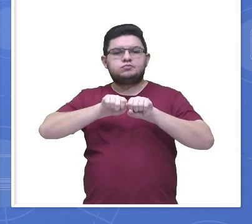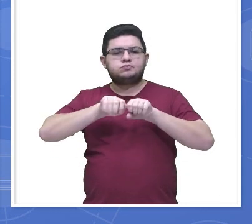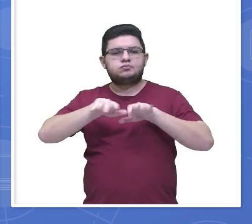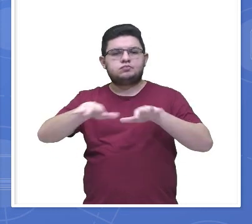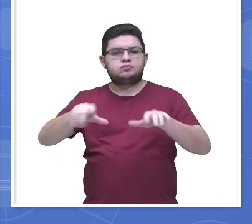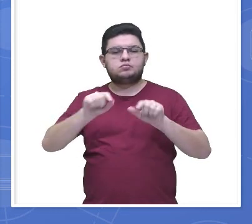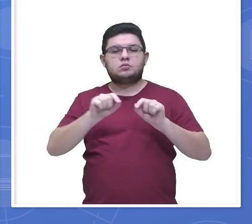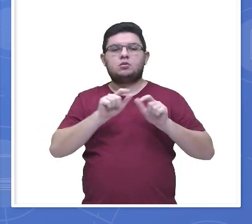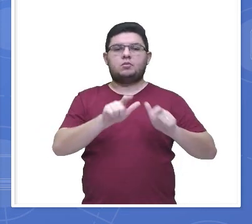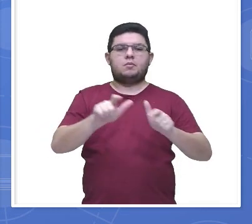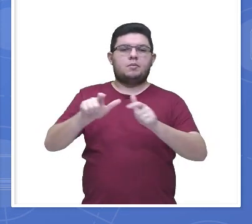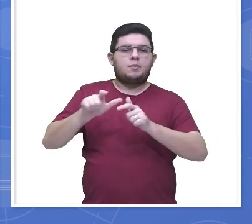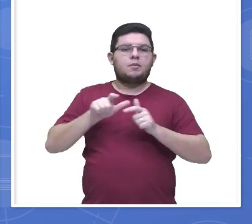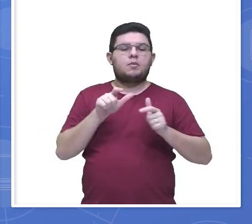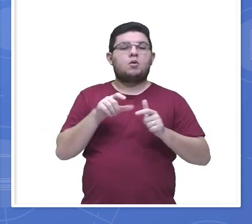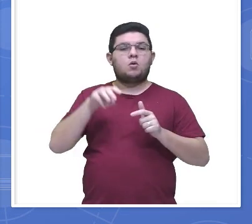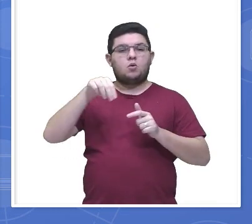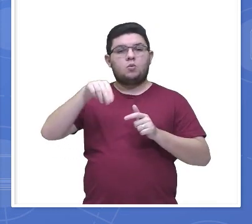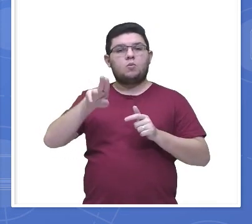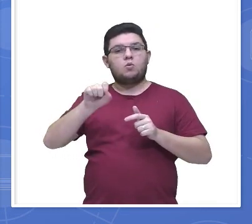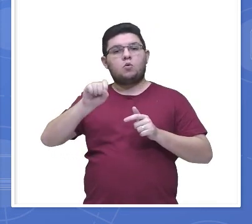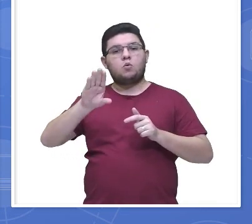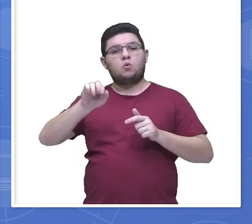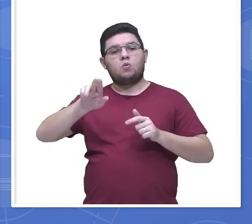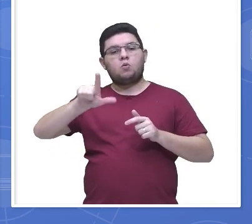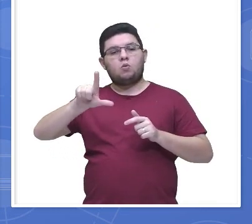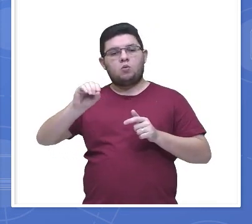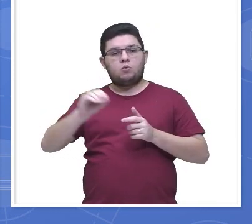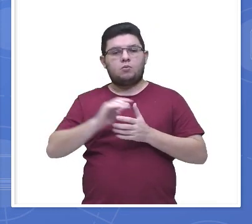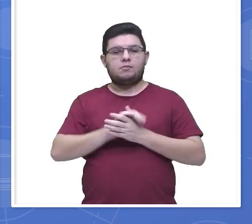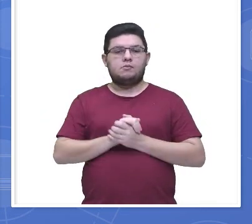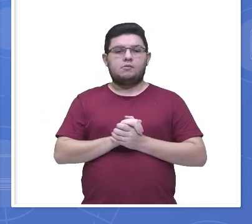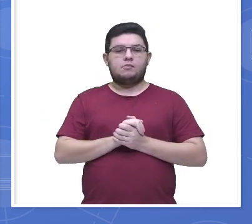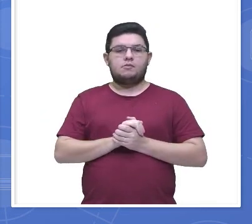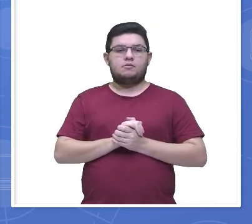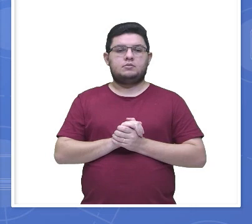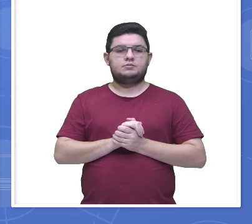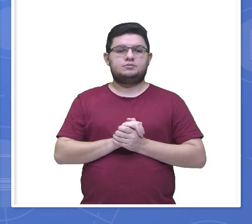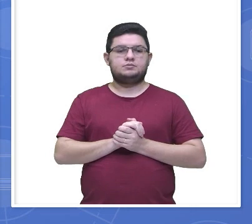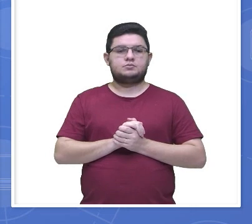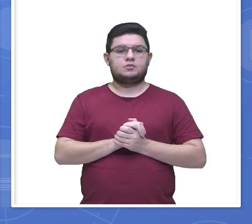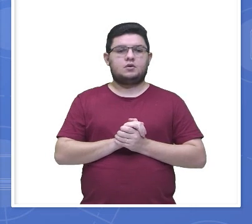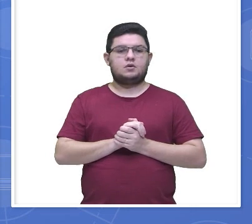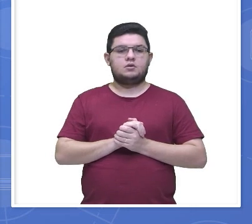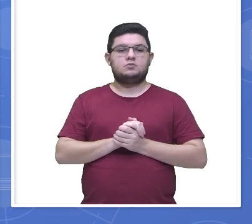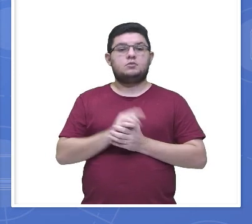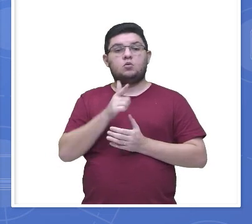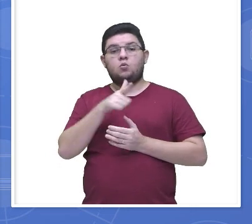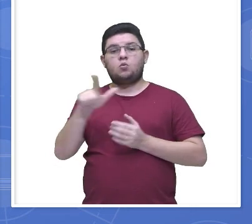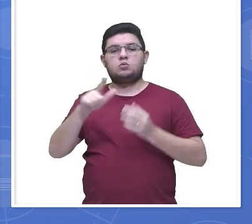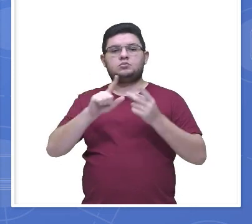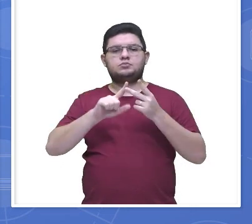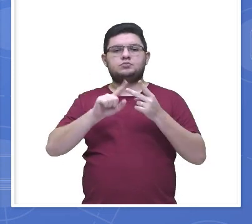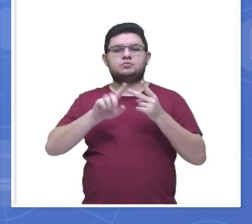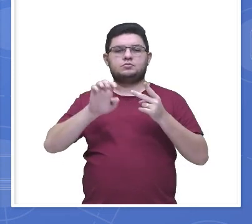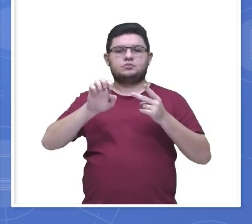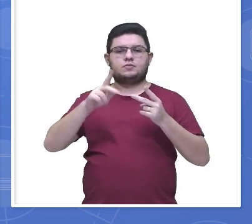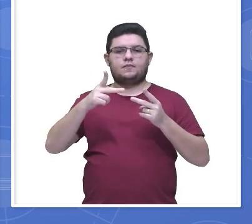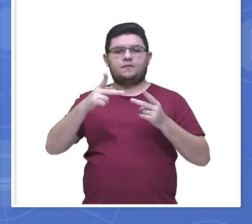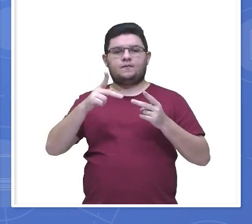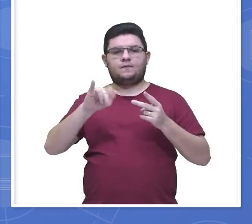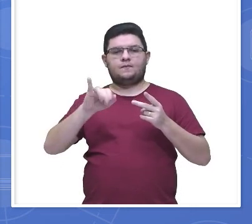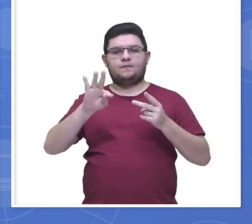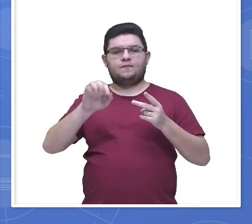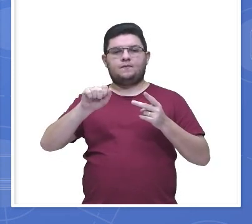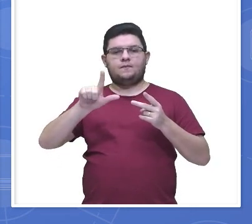a região do tálamo representada aí na nossa imagem. Na imagem a seguir, a gente observa o epitálamo. Nele está